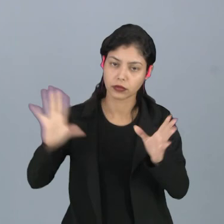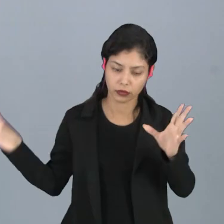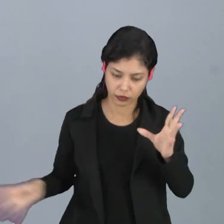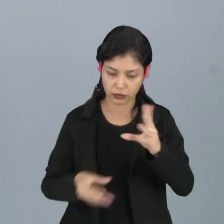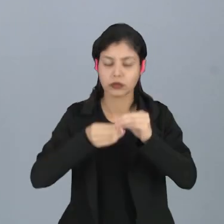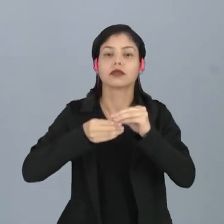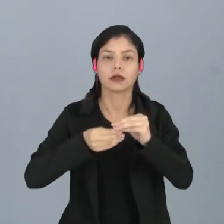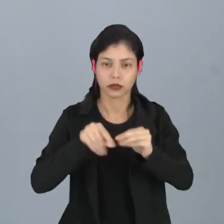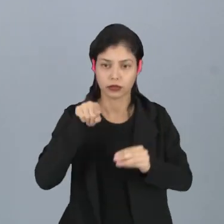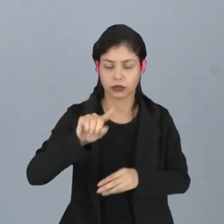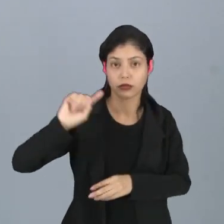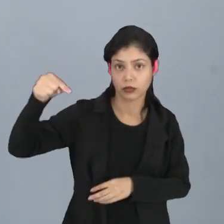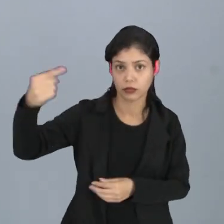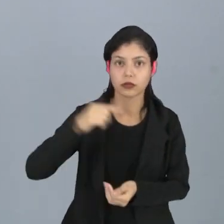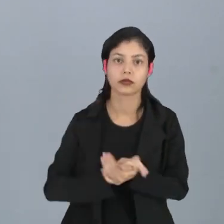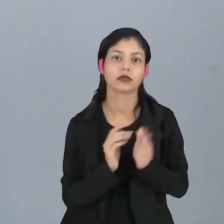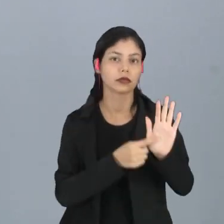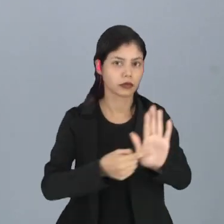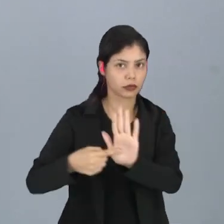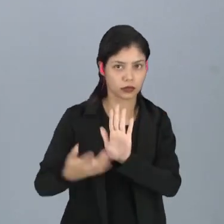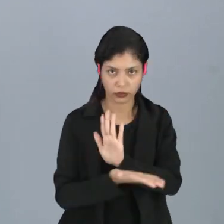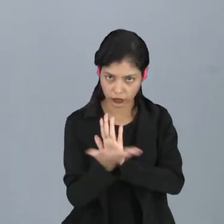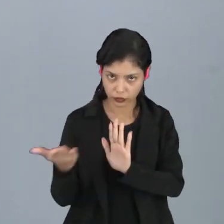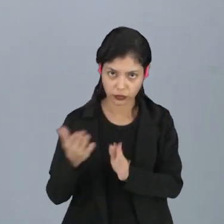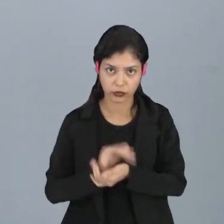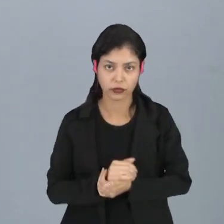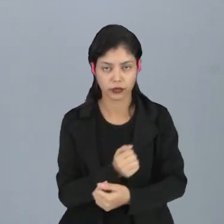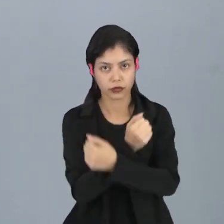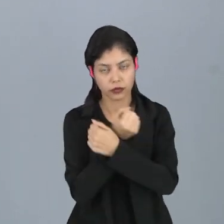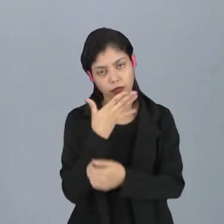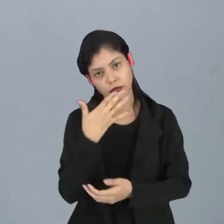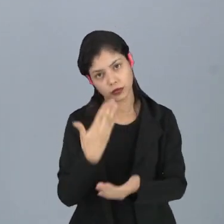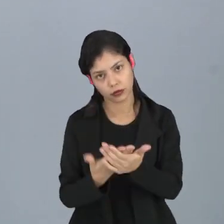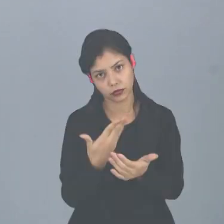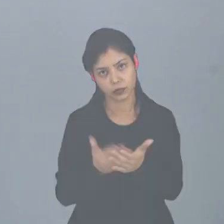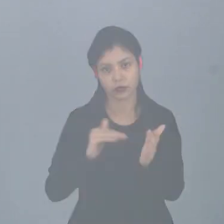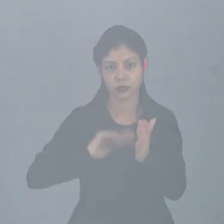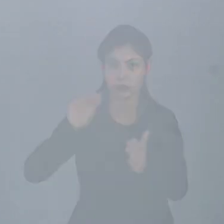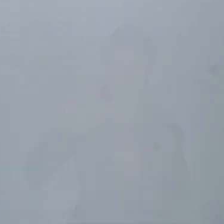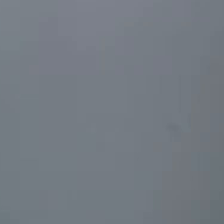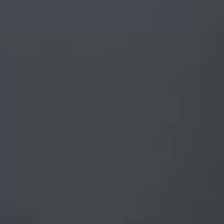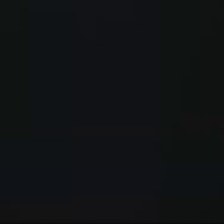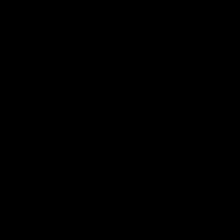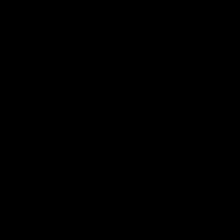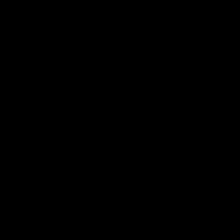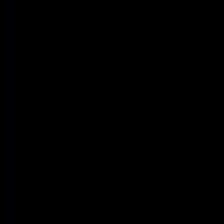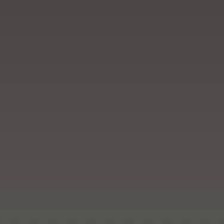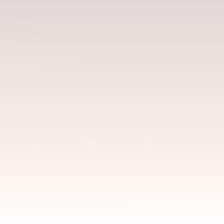complementares que estão lá proposta a todos vocês. Uma boa aula e até a próxima.